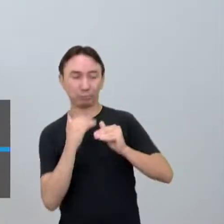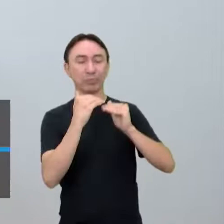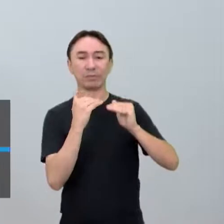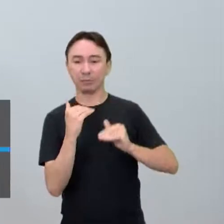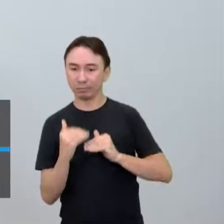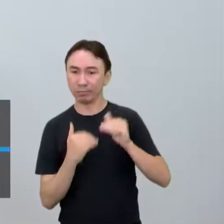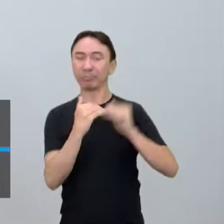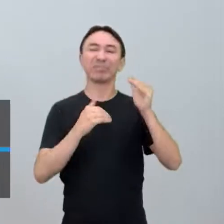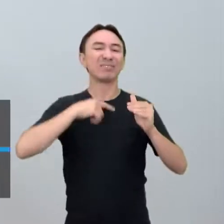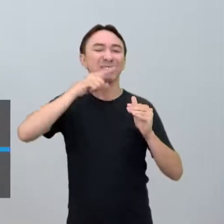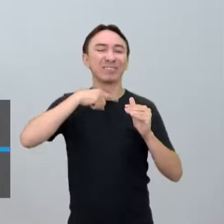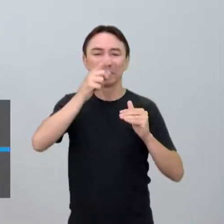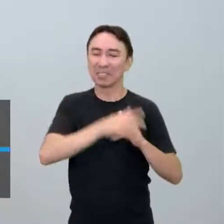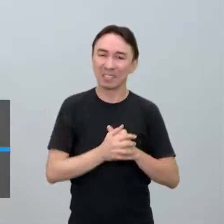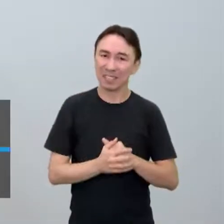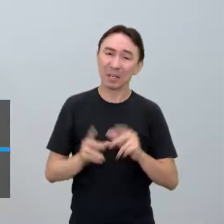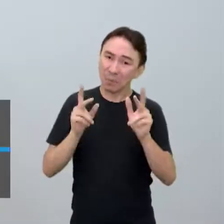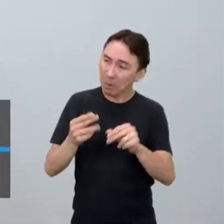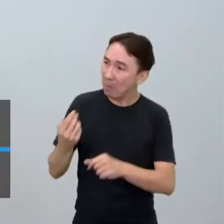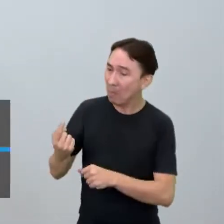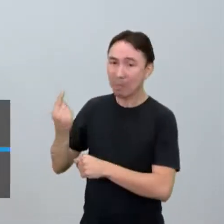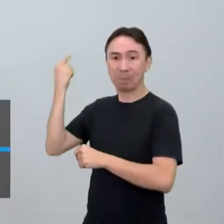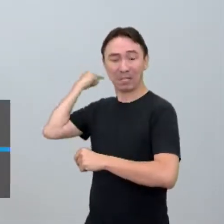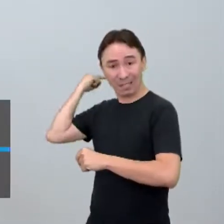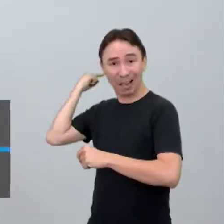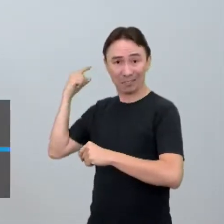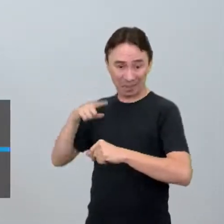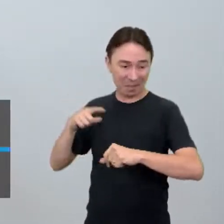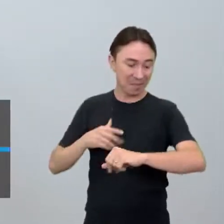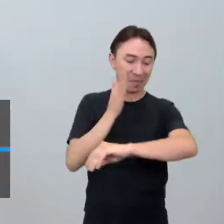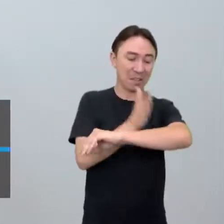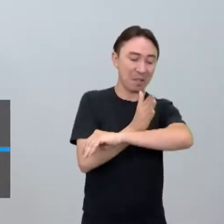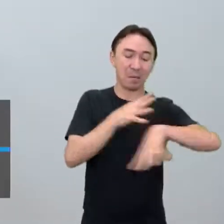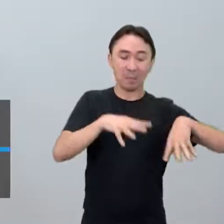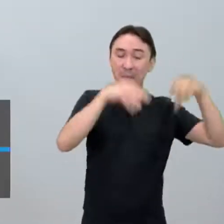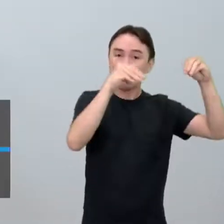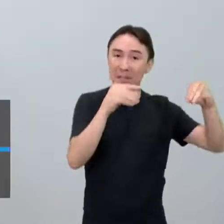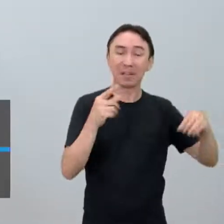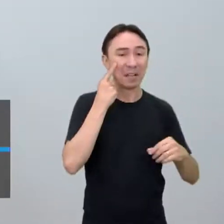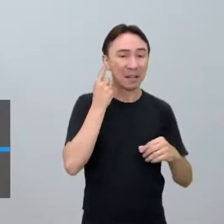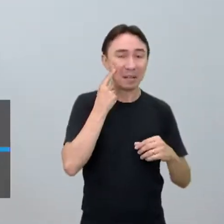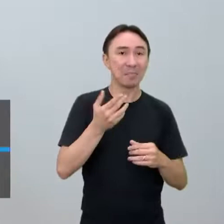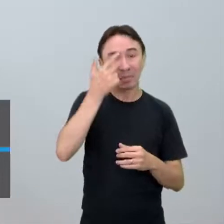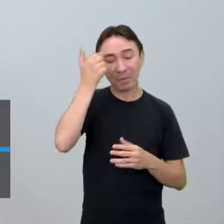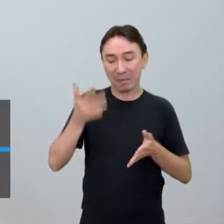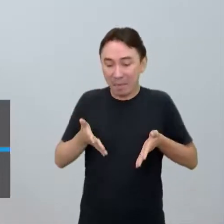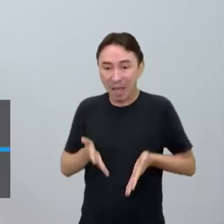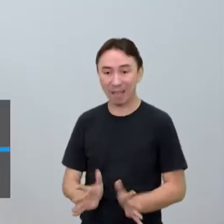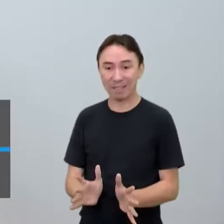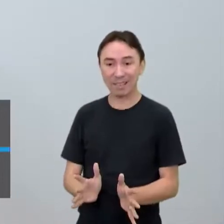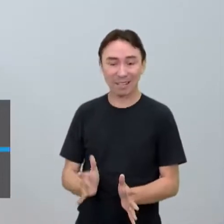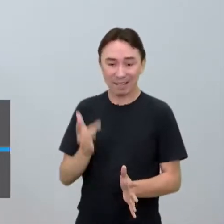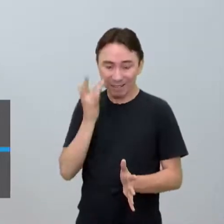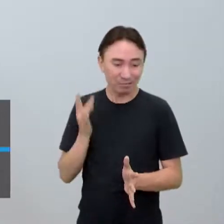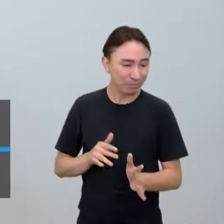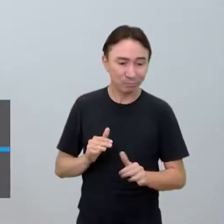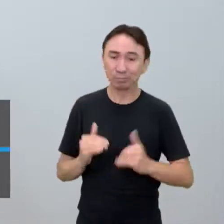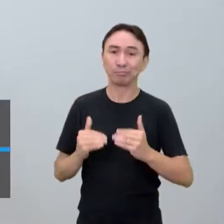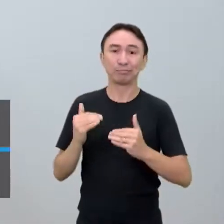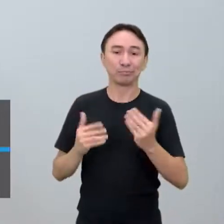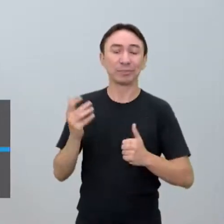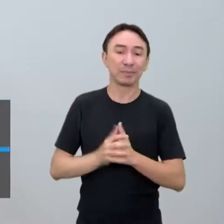Pelo sangue. E por que ele chega a essa conclusão? Que, como eu já falei, tem base científica. Os casamentos acontecem